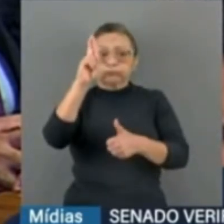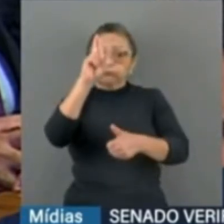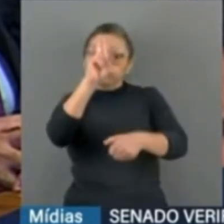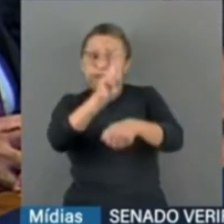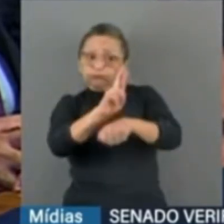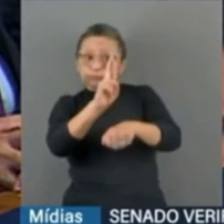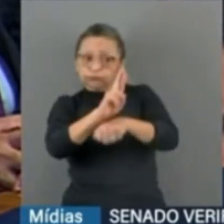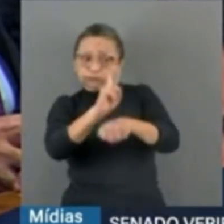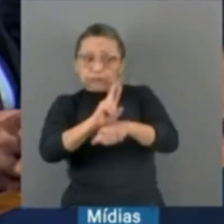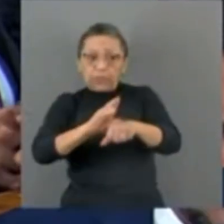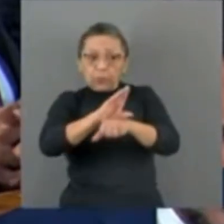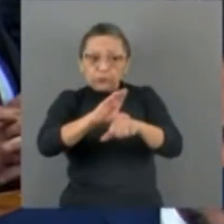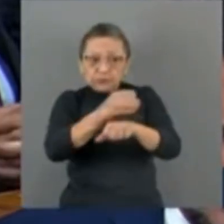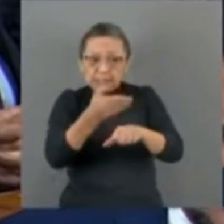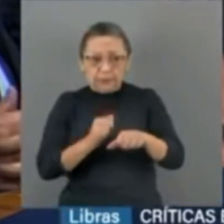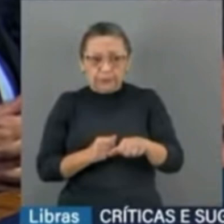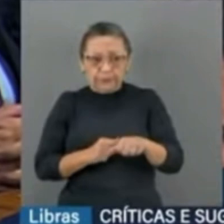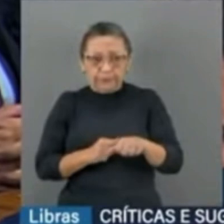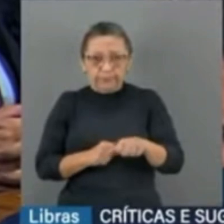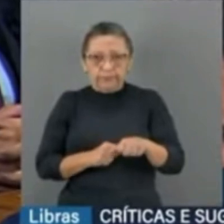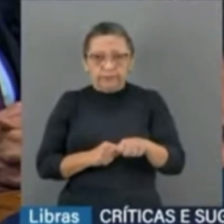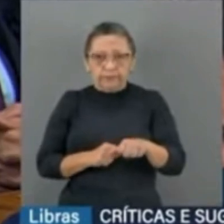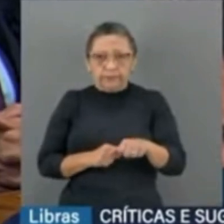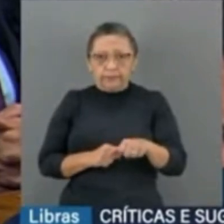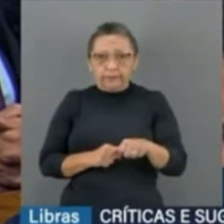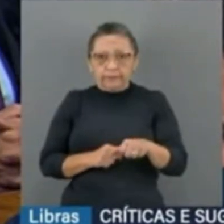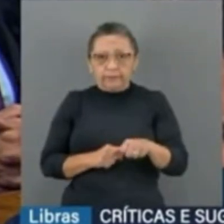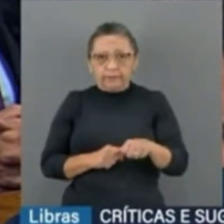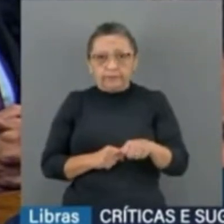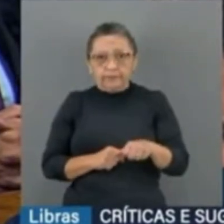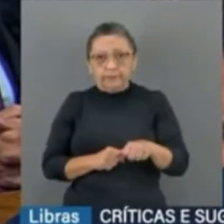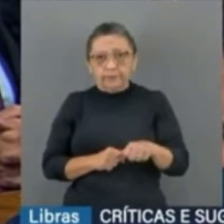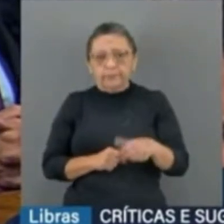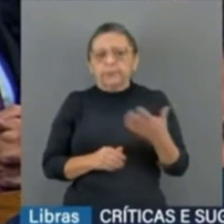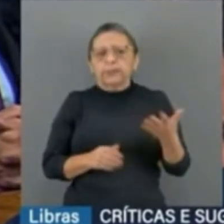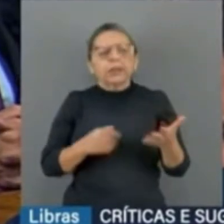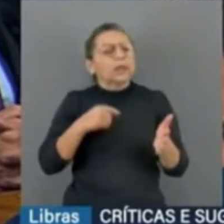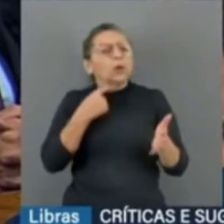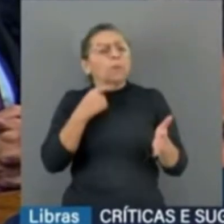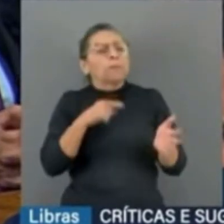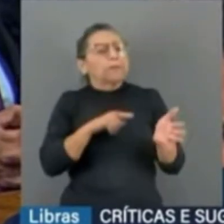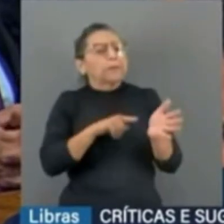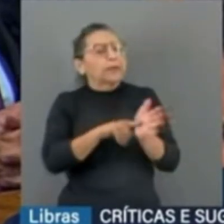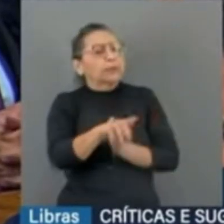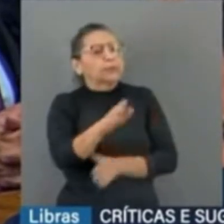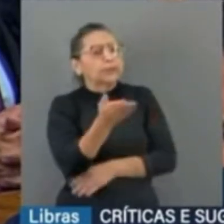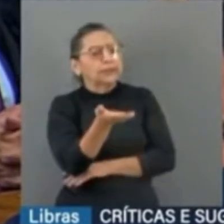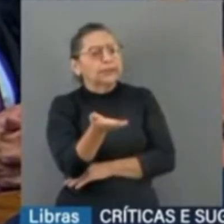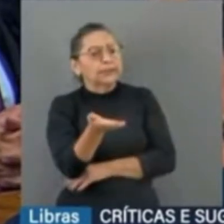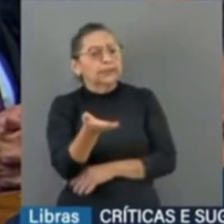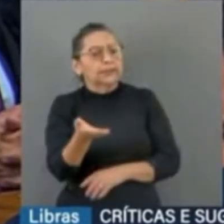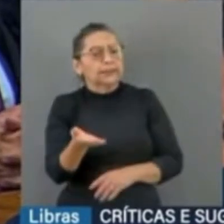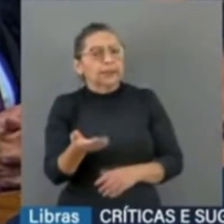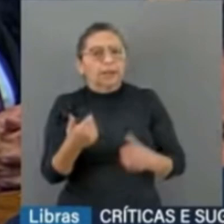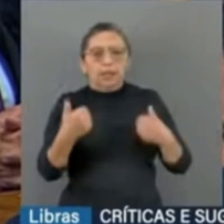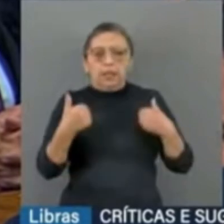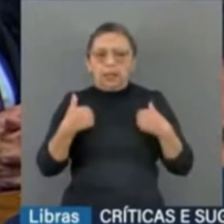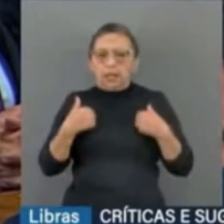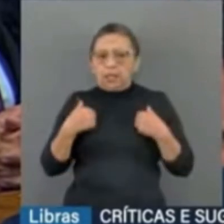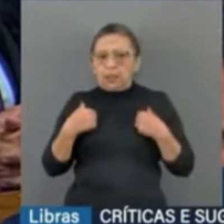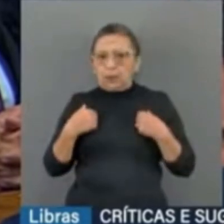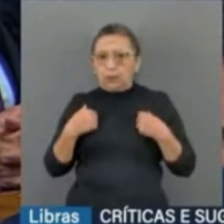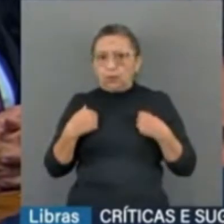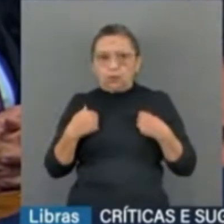Democrático de Direito, que se chama Constituição da República Federativa do Brasil. A pergunta que eu falo é: eu não tenho